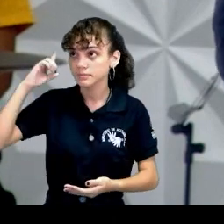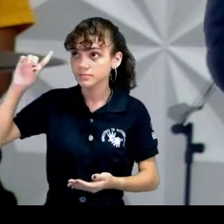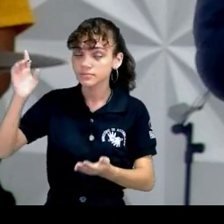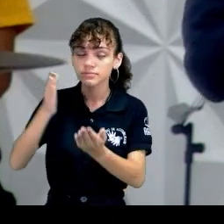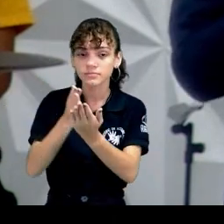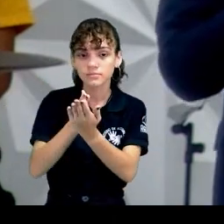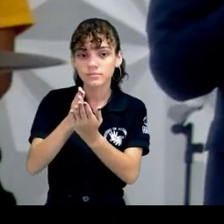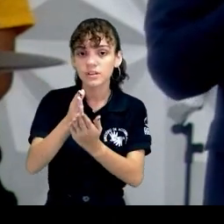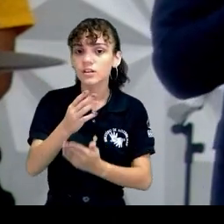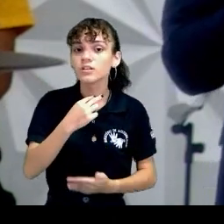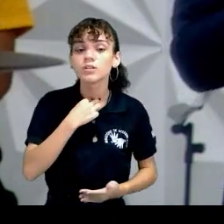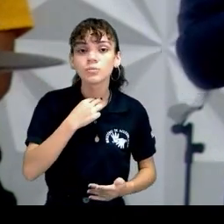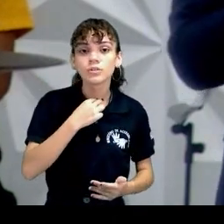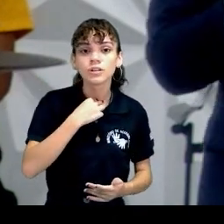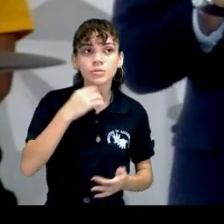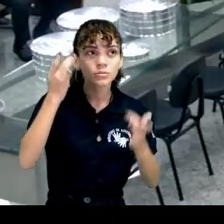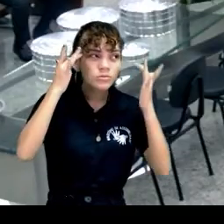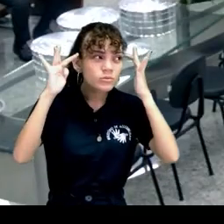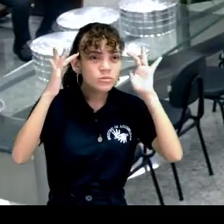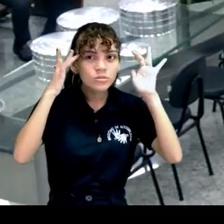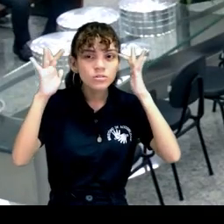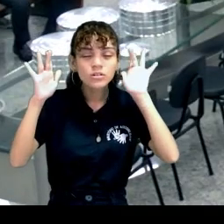abençoe.